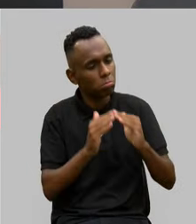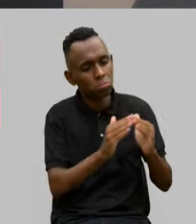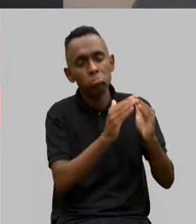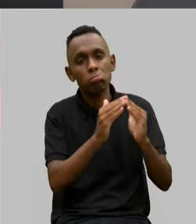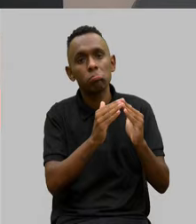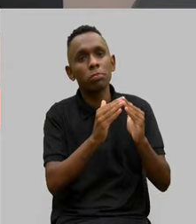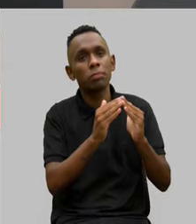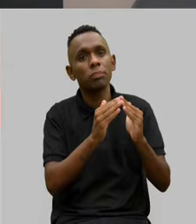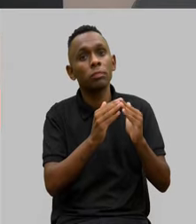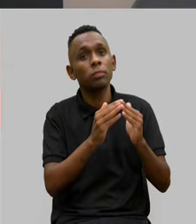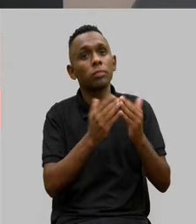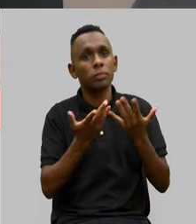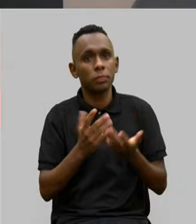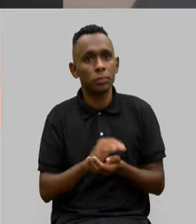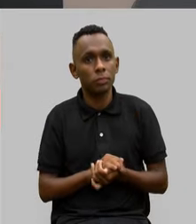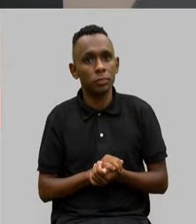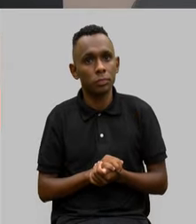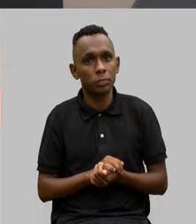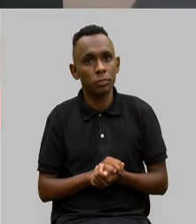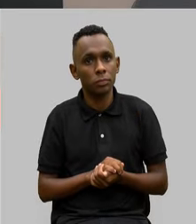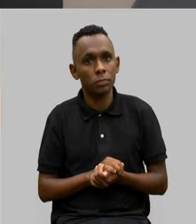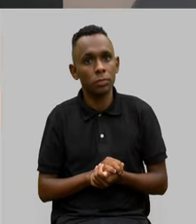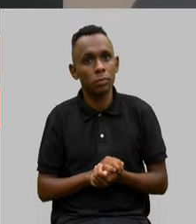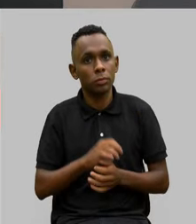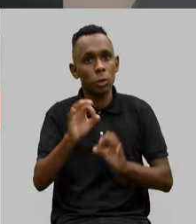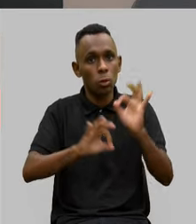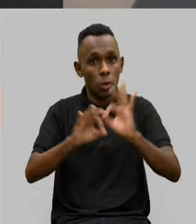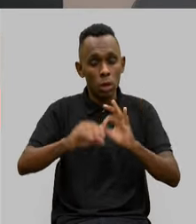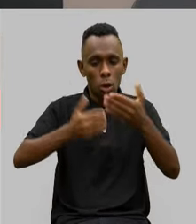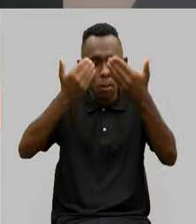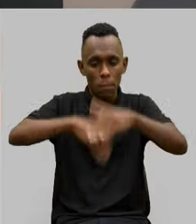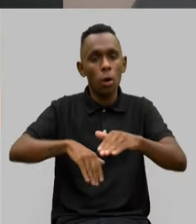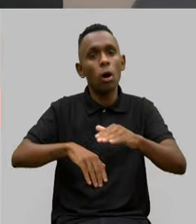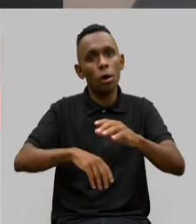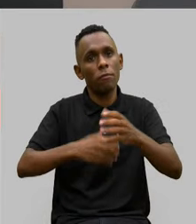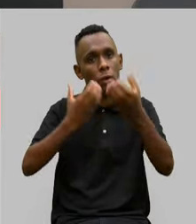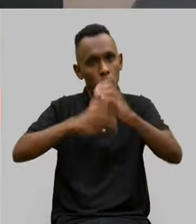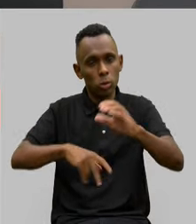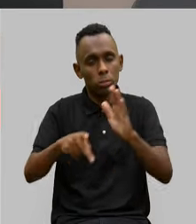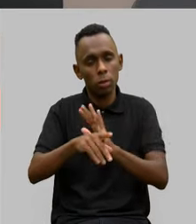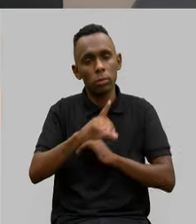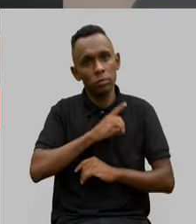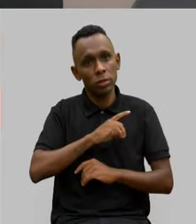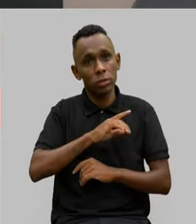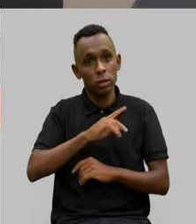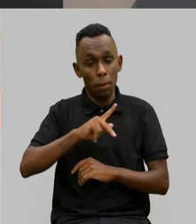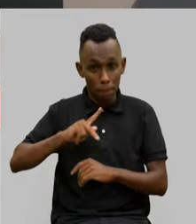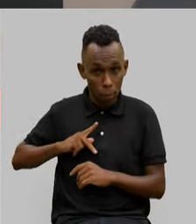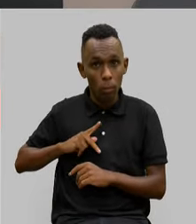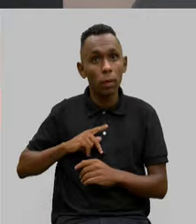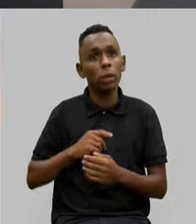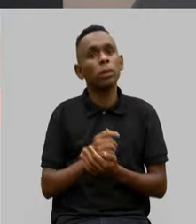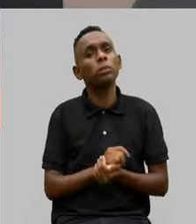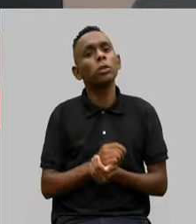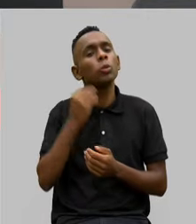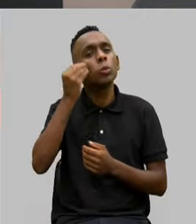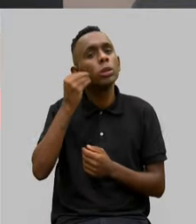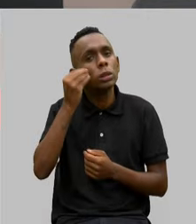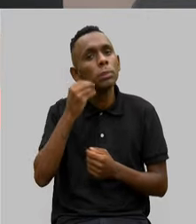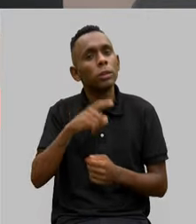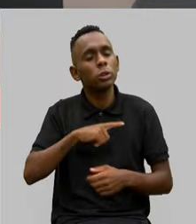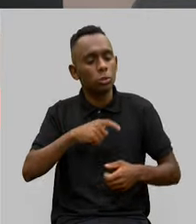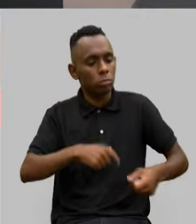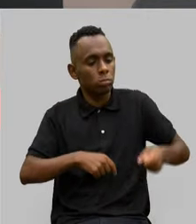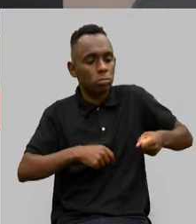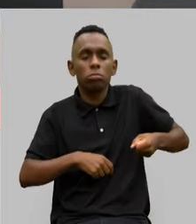certo eu elaborei uma prova pro concurso da defensoria pública e o caso tinha um rapaz com uma sacola na